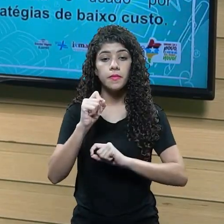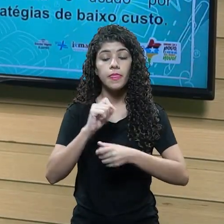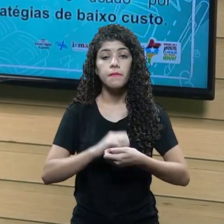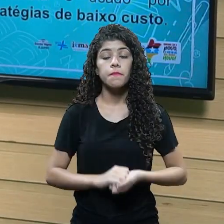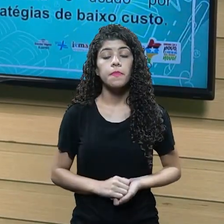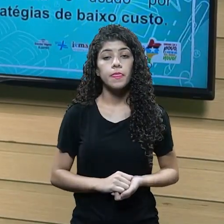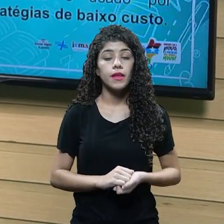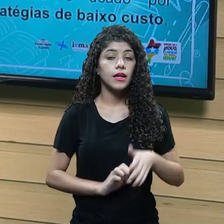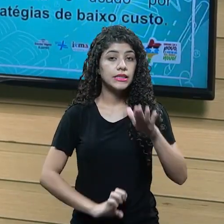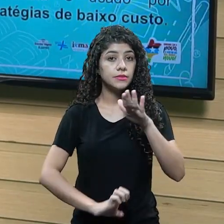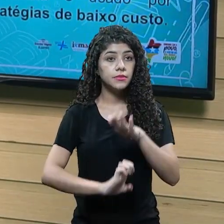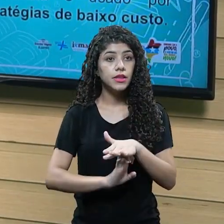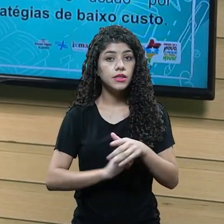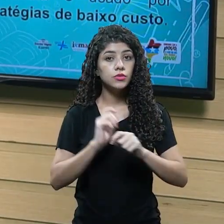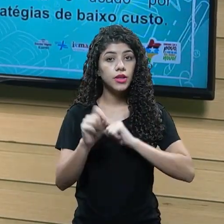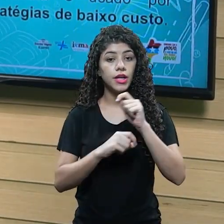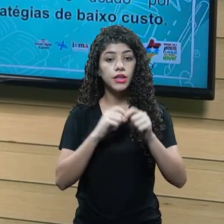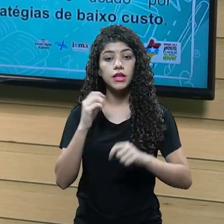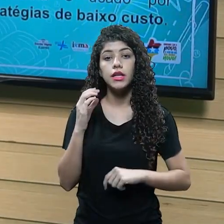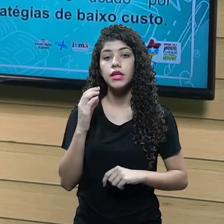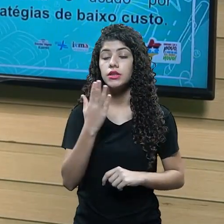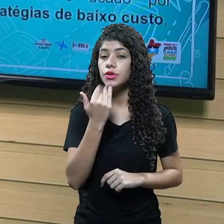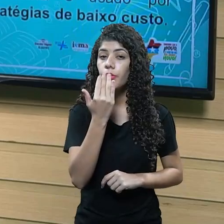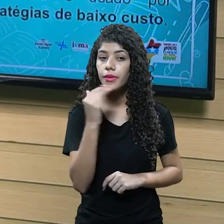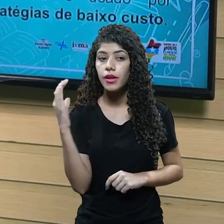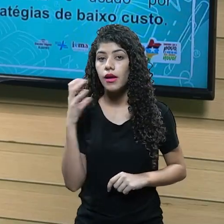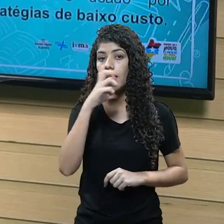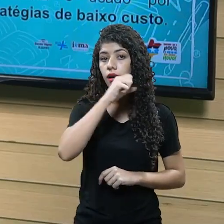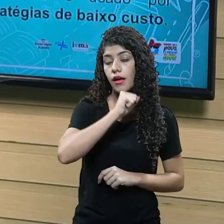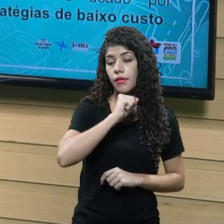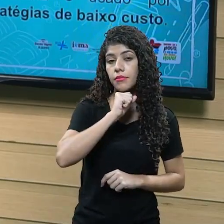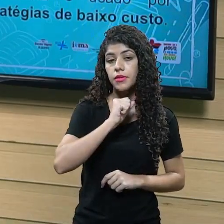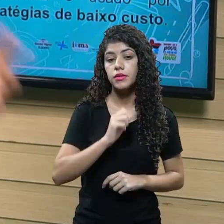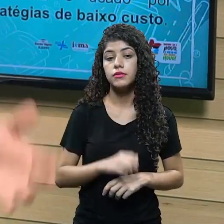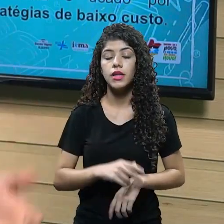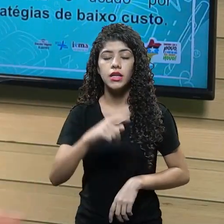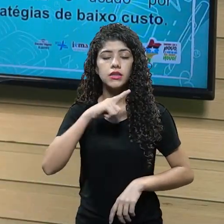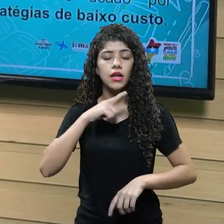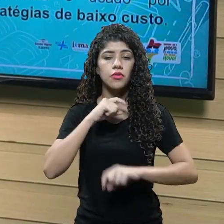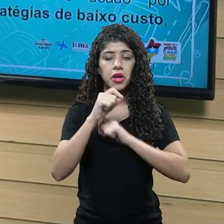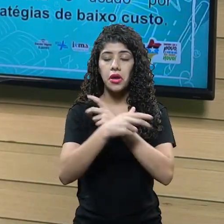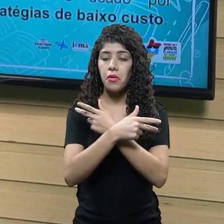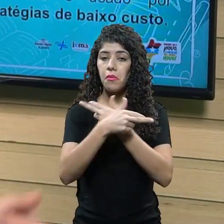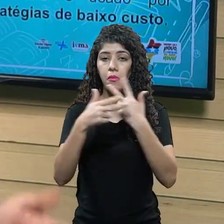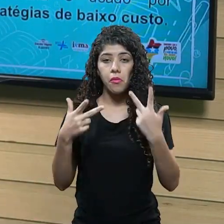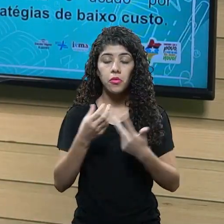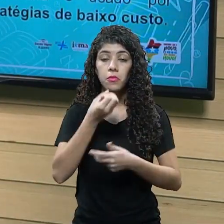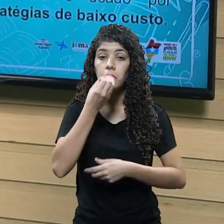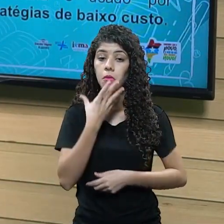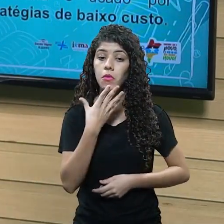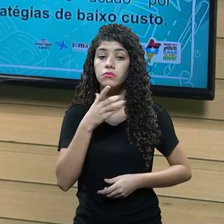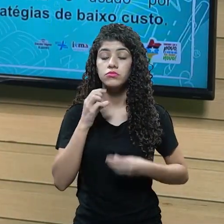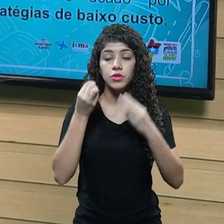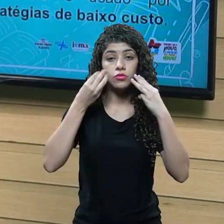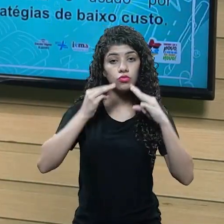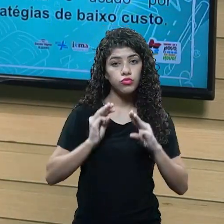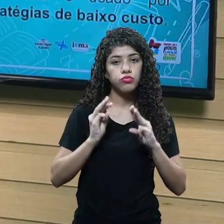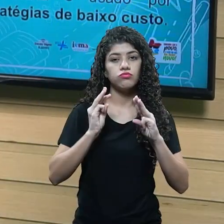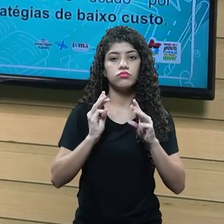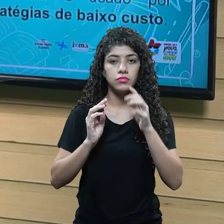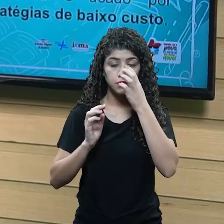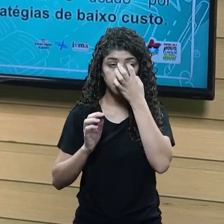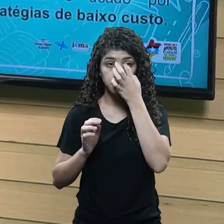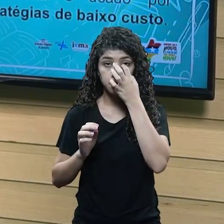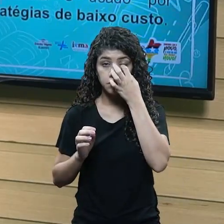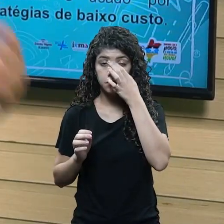food, tá? Que é o McDonald's e o Burger King. Se nós observarmos, eles têm uma concorrência muito boa e eles levam o marketing para essa concorrência. A